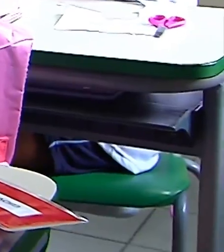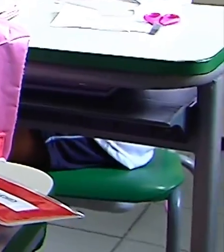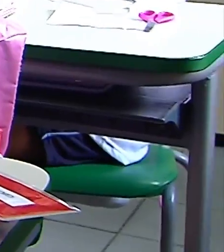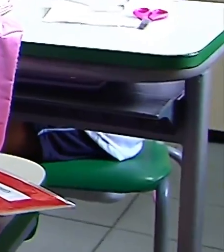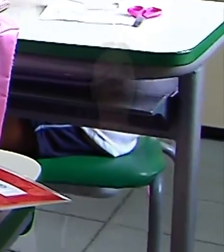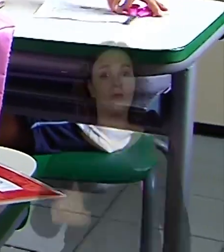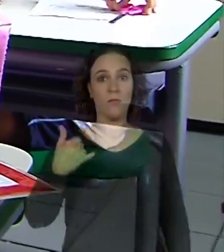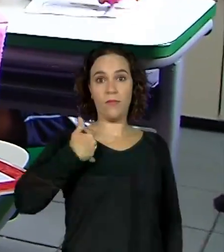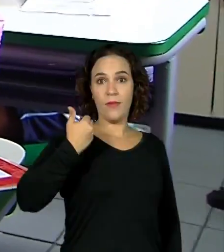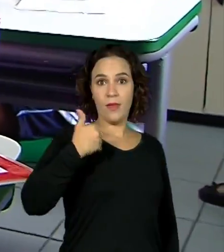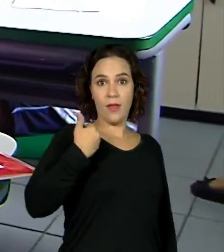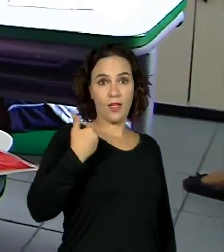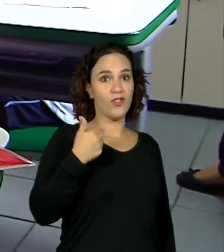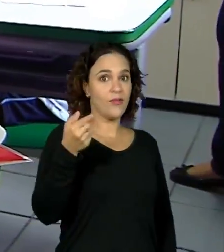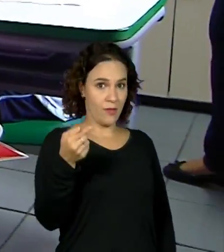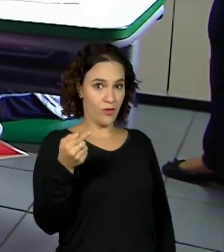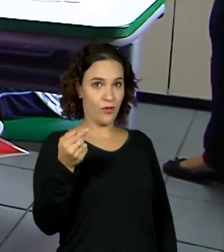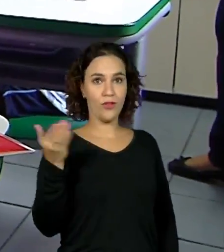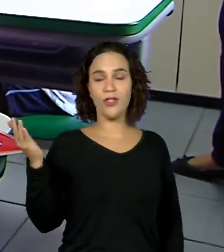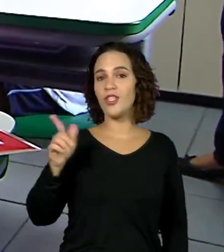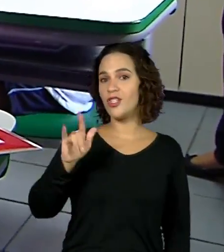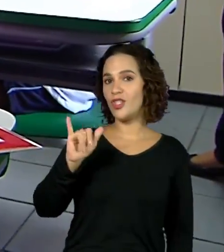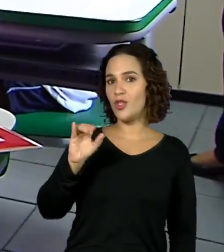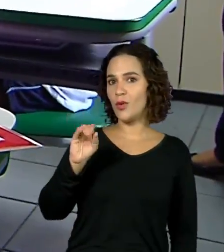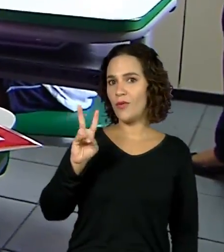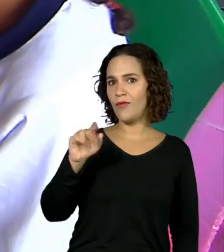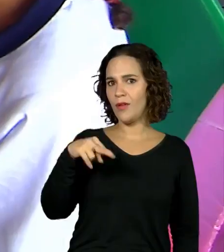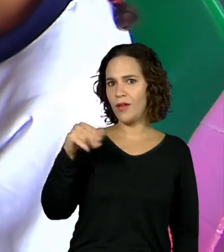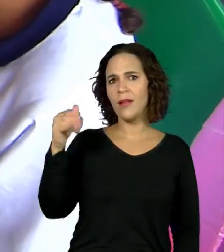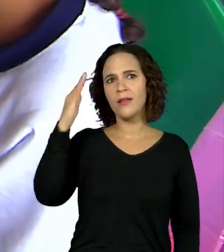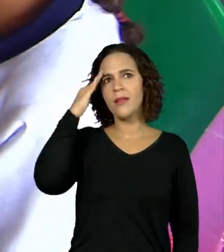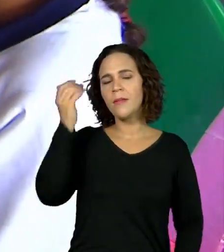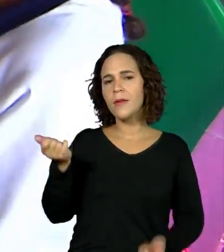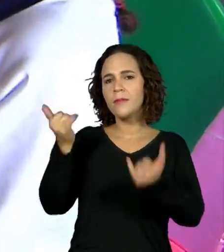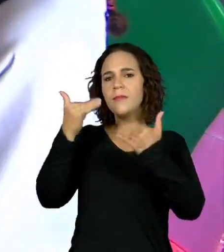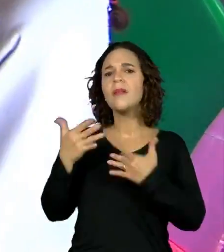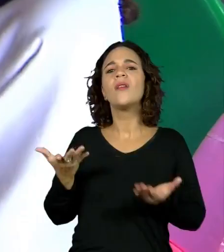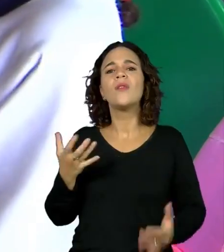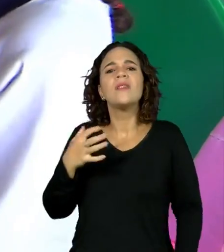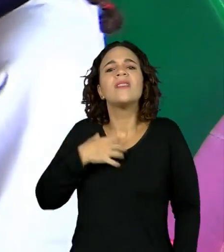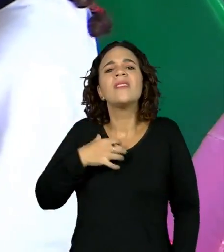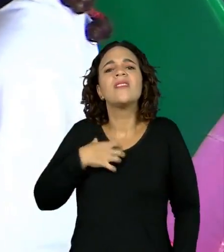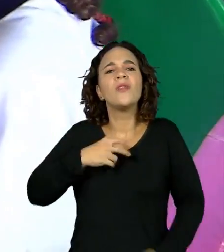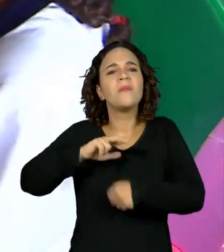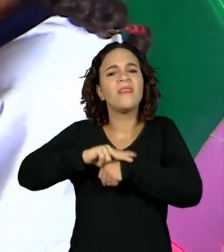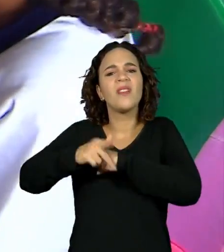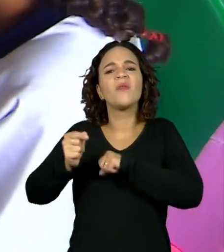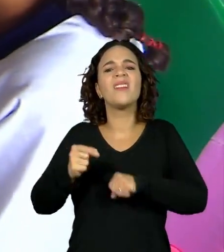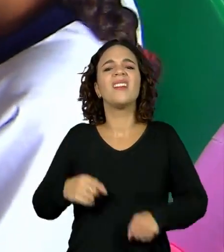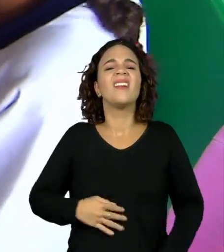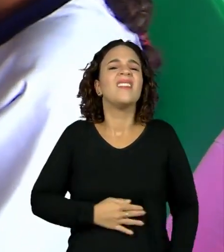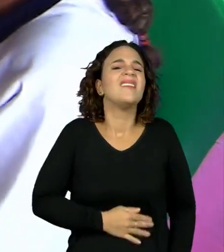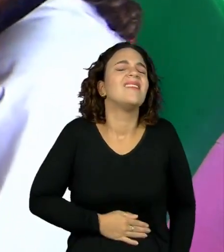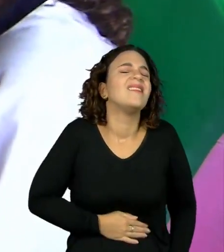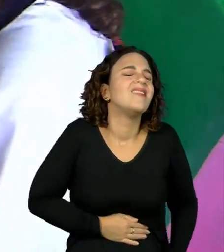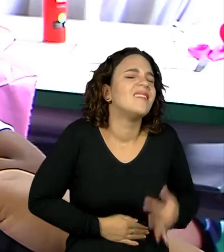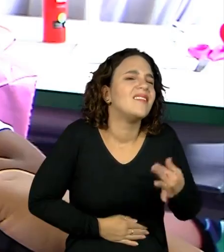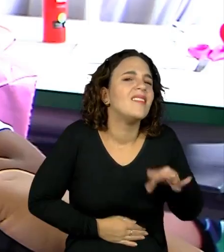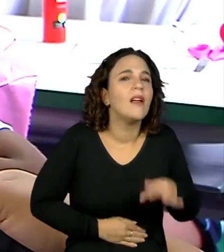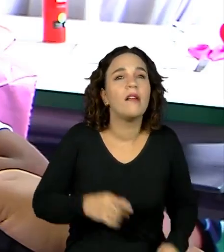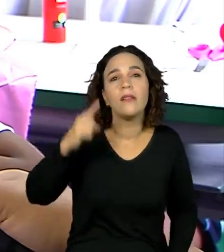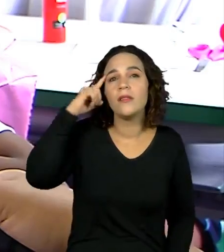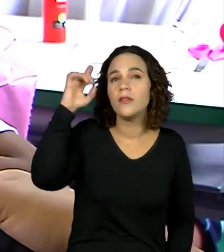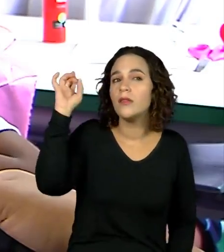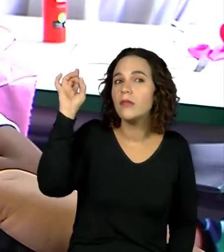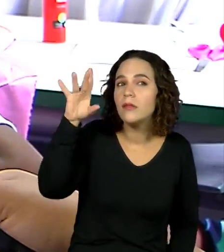Aos 7 anos, a Giovana já sabe nos explicar os sintomas da dengue. Dor de barriga, com dor de cabeça,